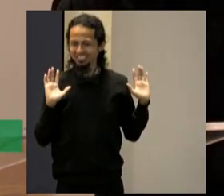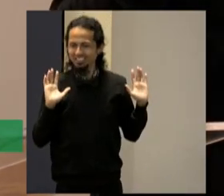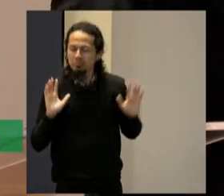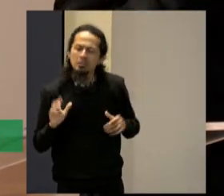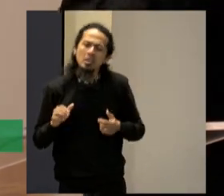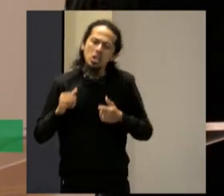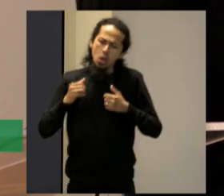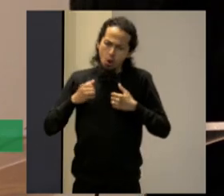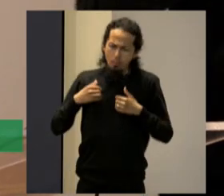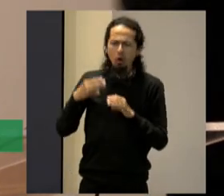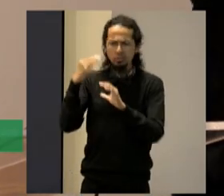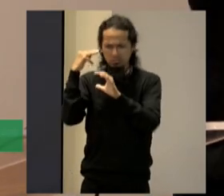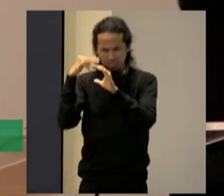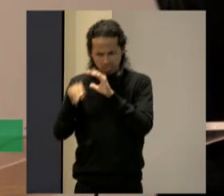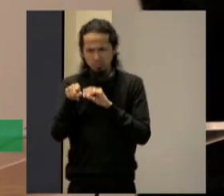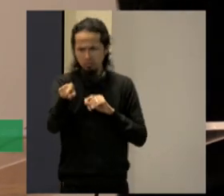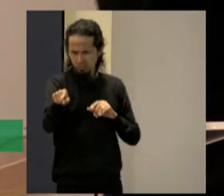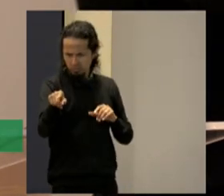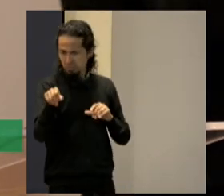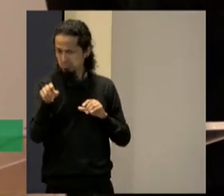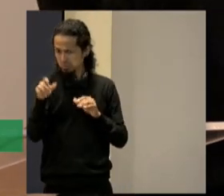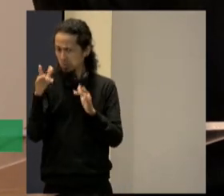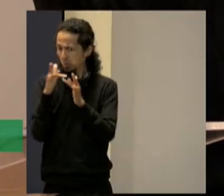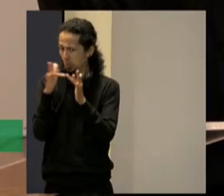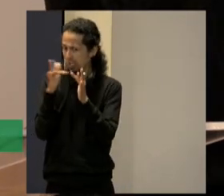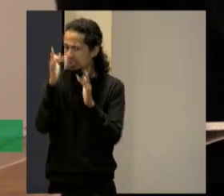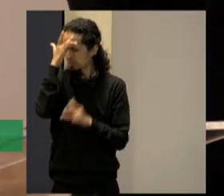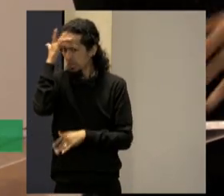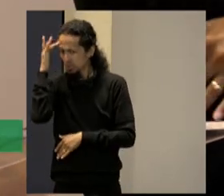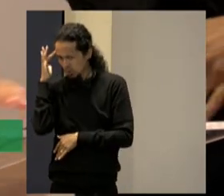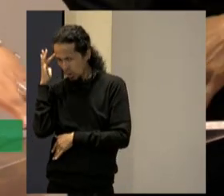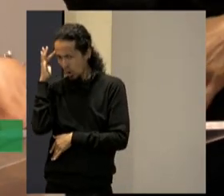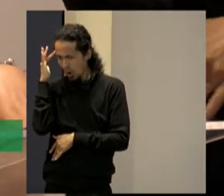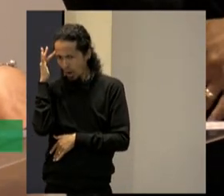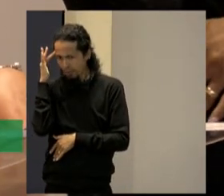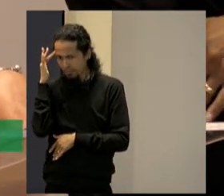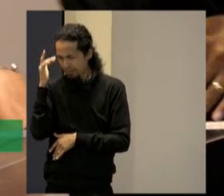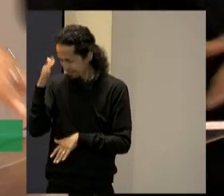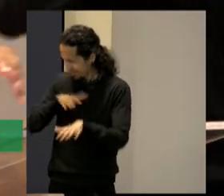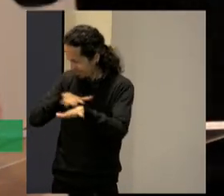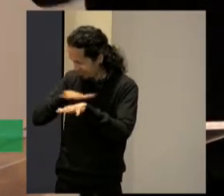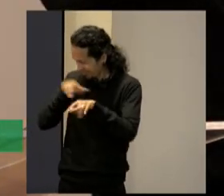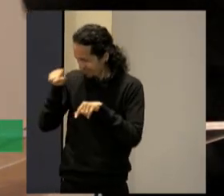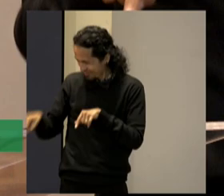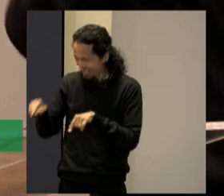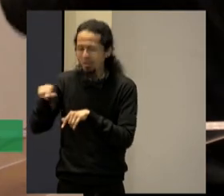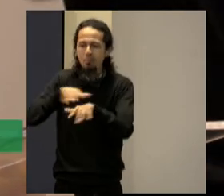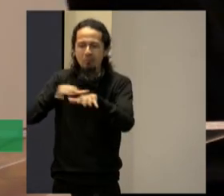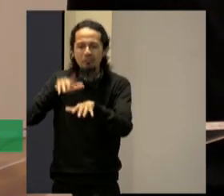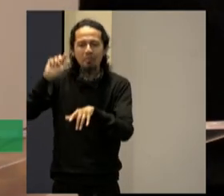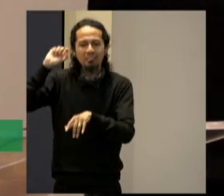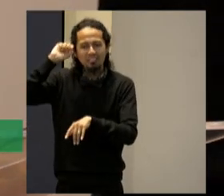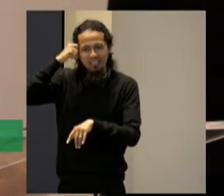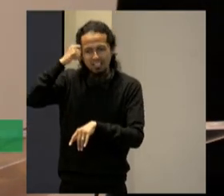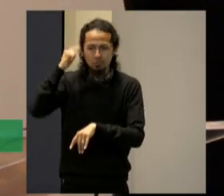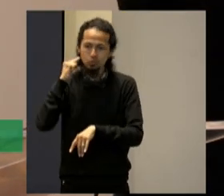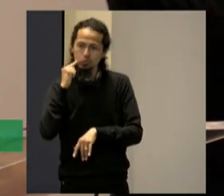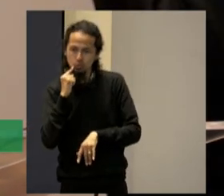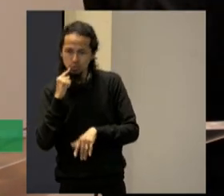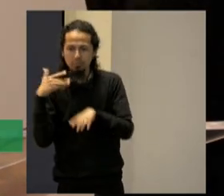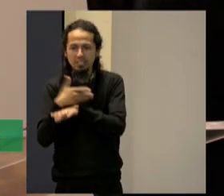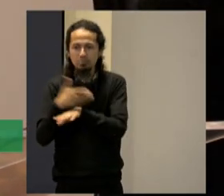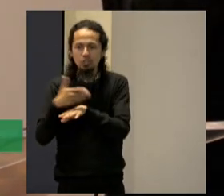te mandar depois os contatos que eu tenho desse movimento negro e surdos que participaram do